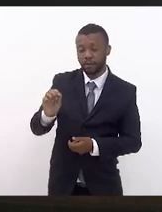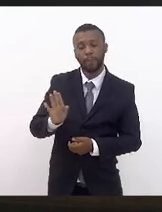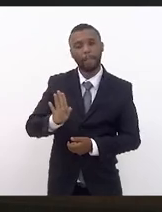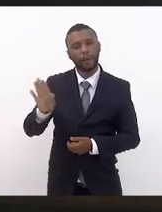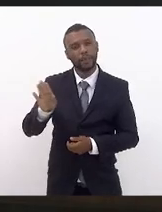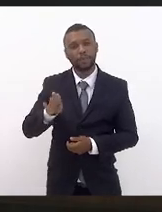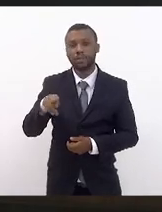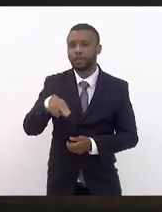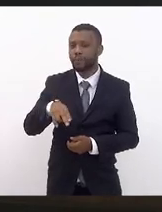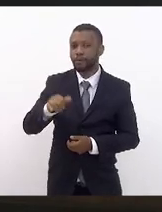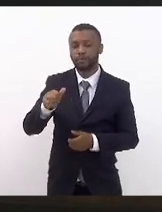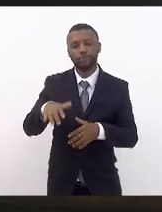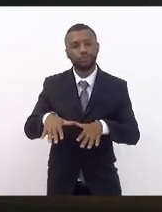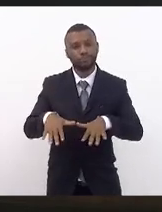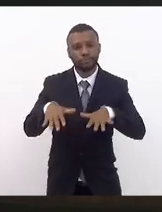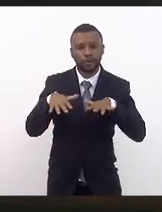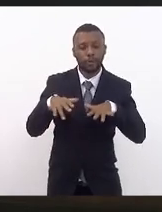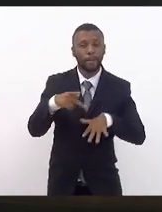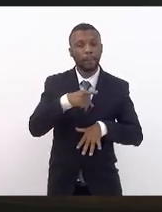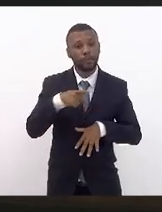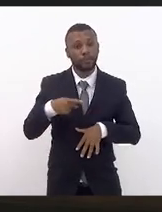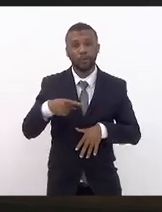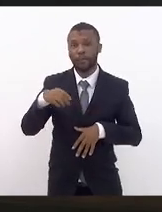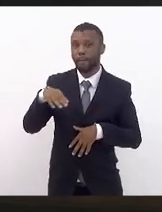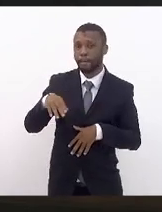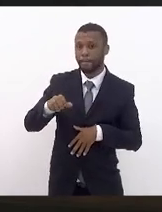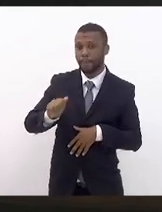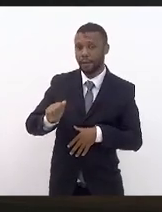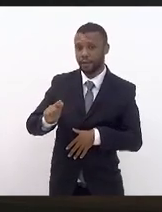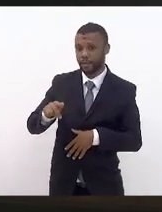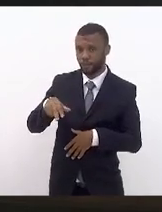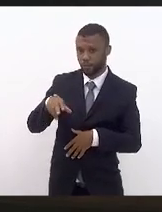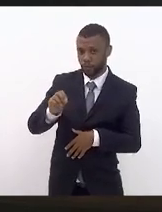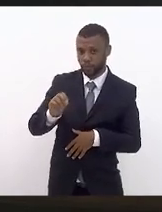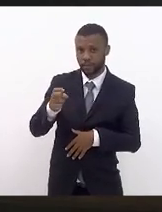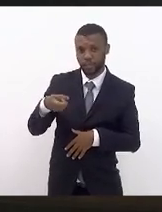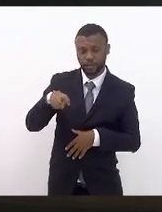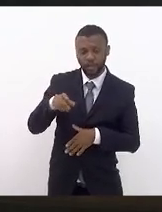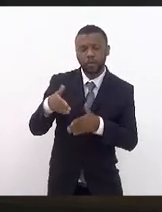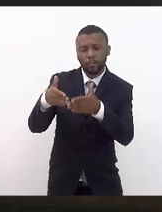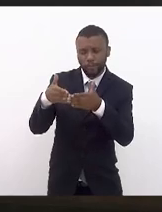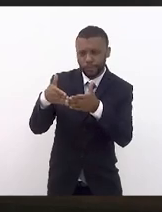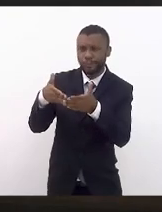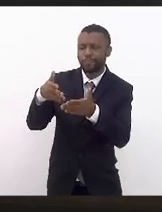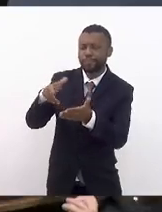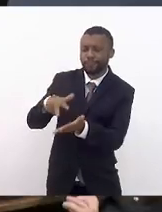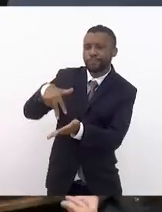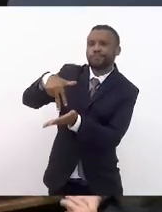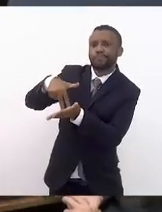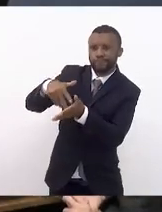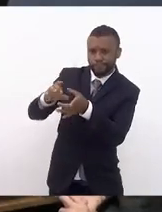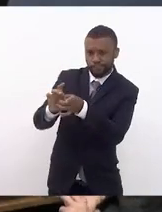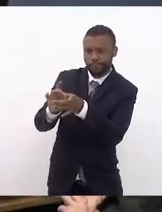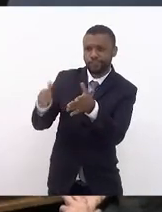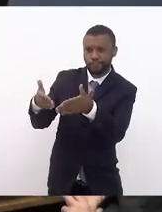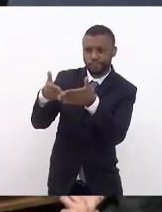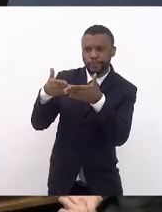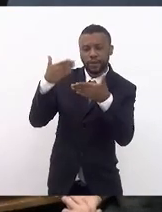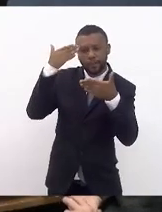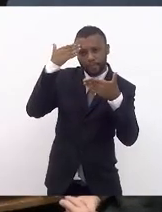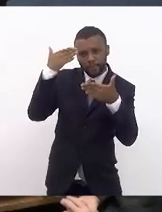nesse plenário, o pastor Magno, que está ali atrás. Pastor Magno, fique em pé, por gentileza, com a permissão. Muito